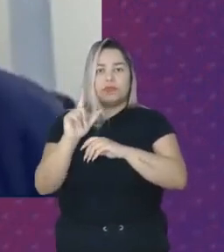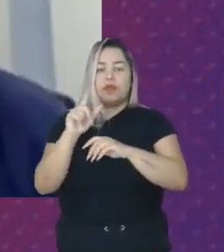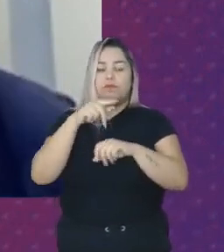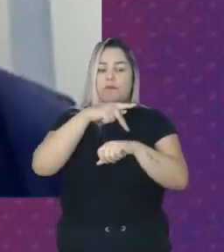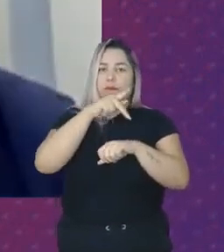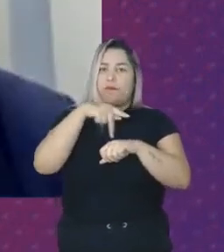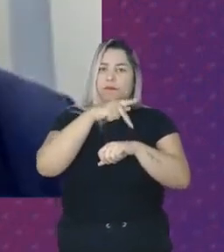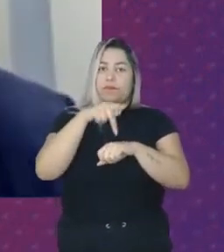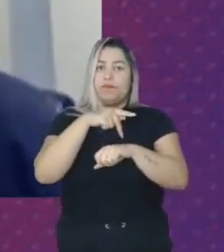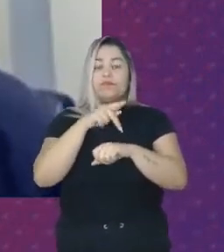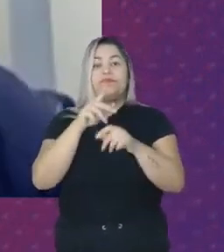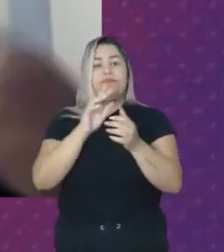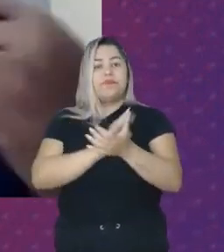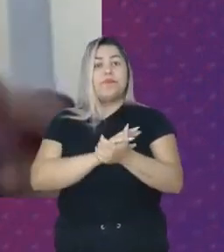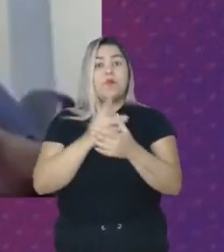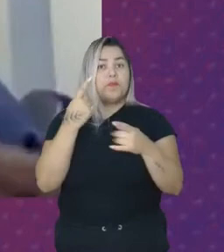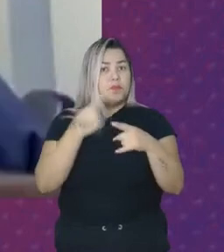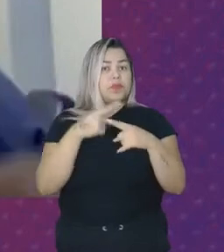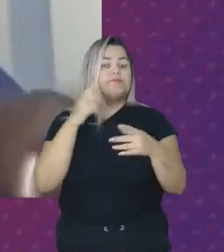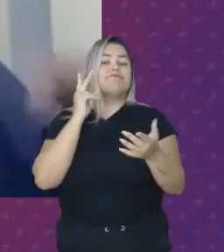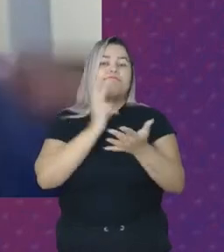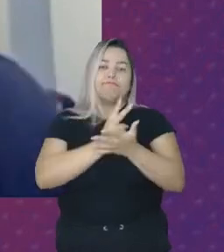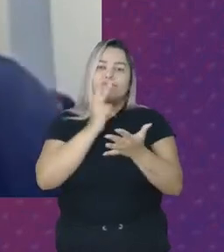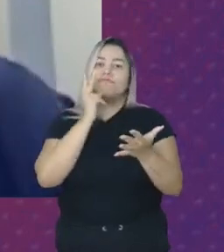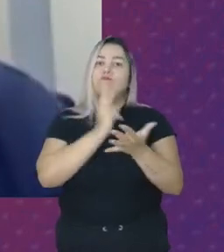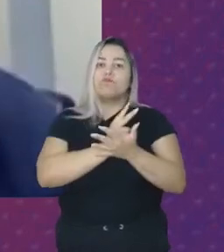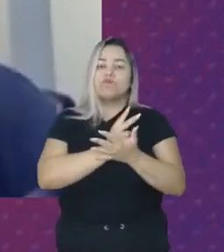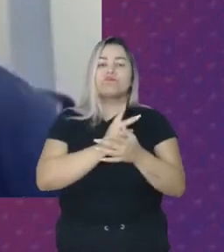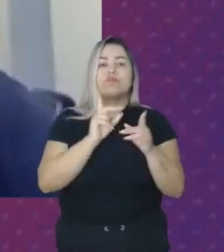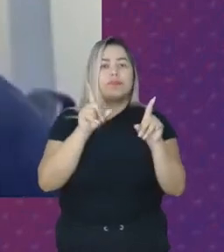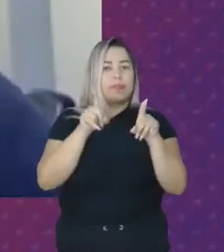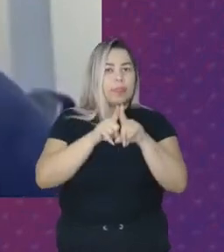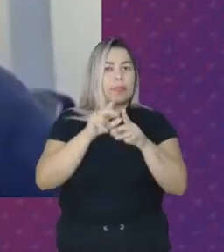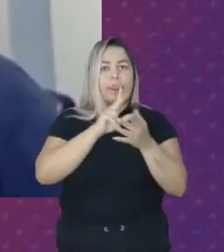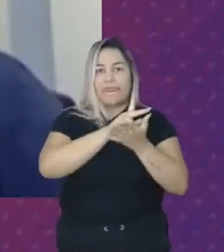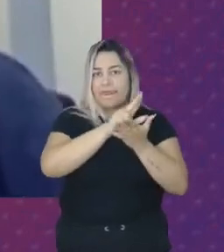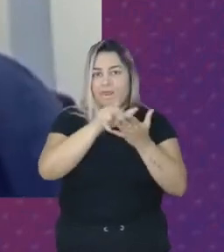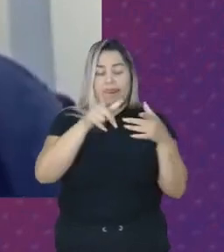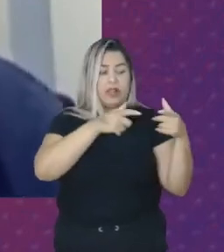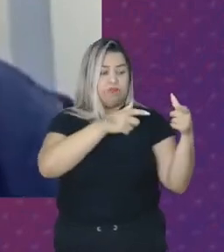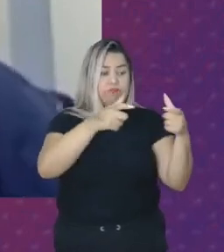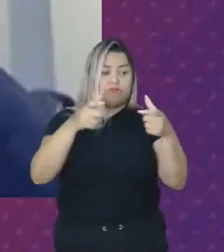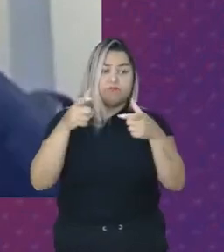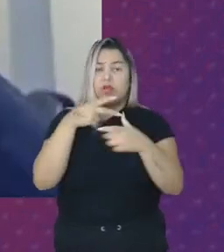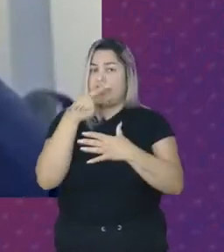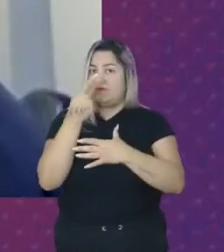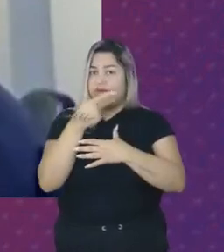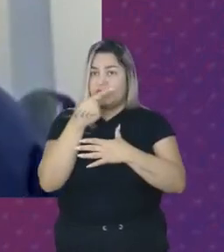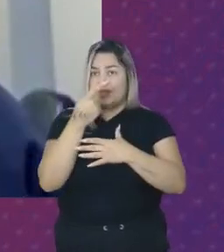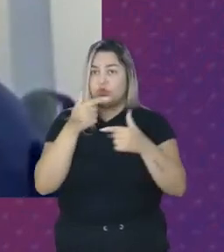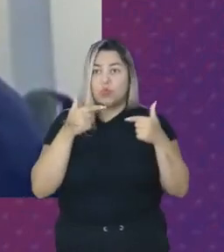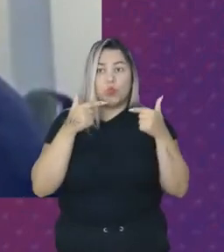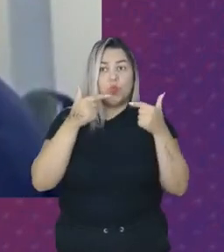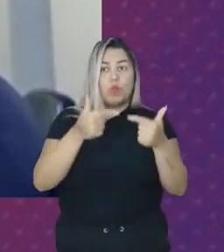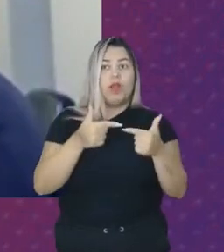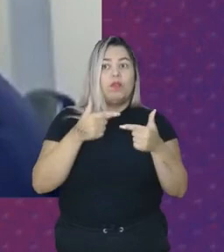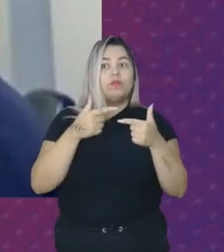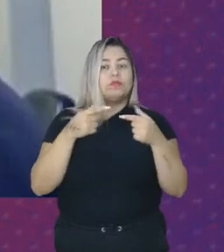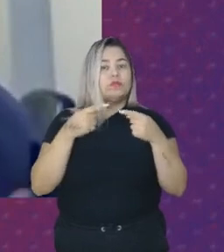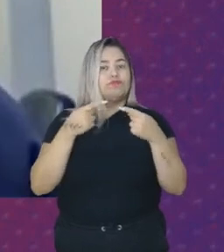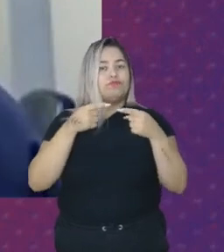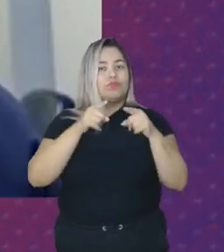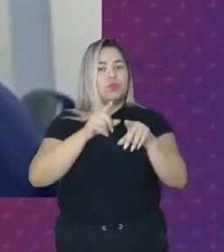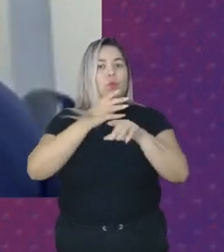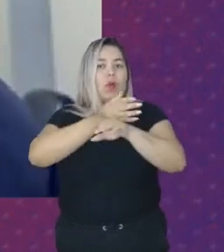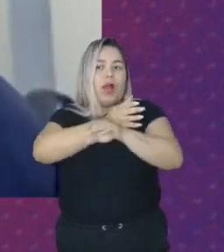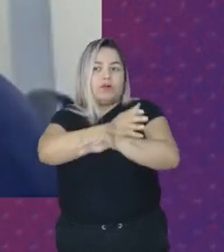país patrimonialista, porque são os mesmos que sempre ocuparam vários lugares. Então, quando a gente está falando de uma luta antirracista,